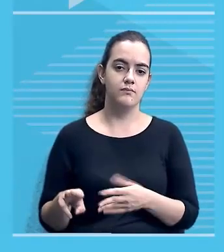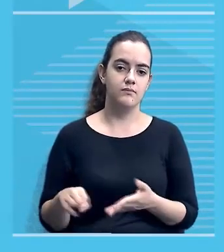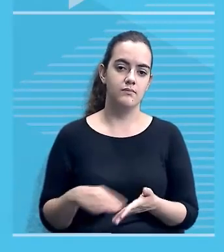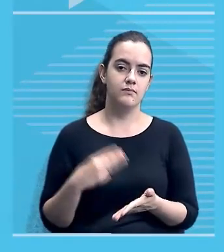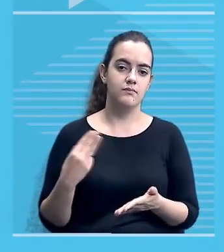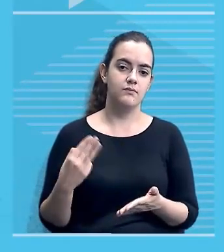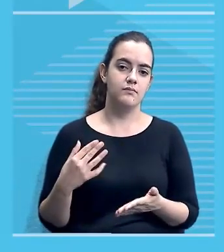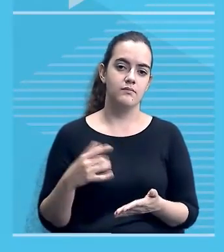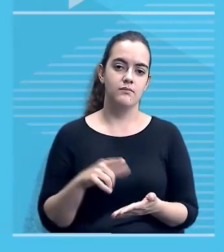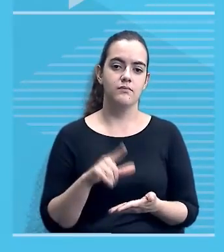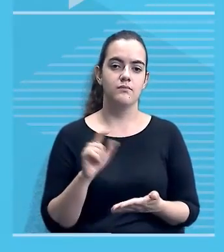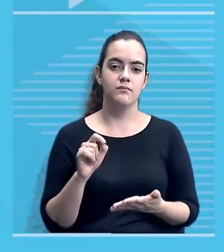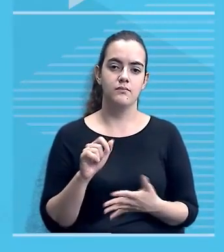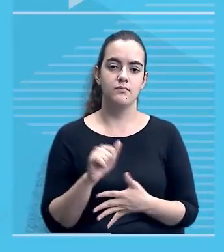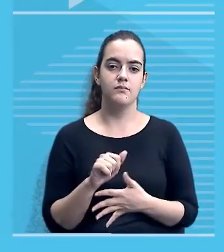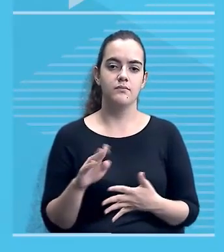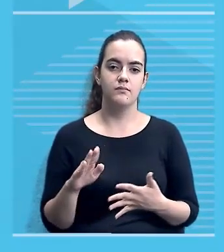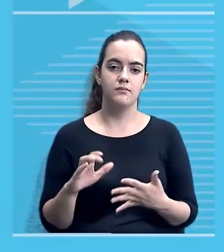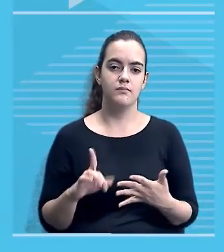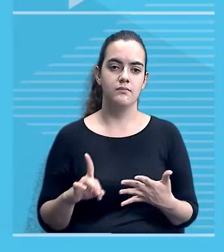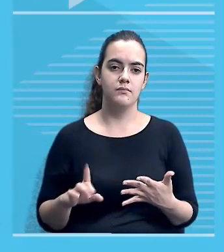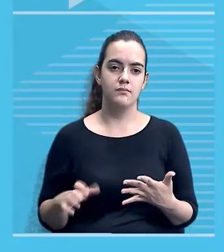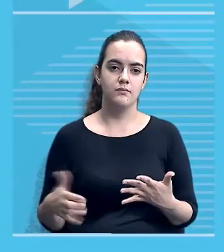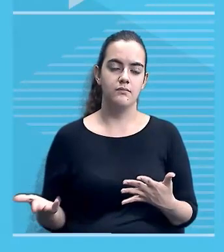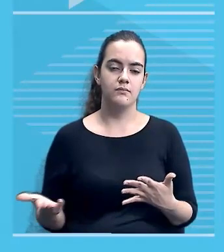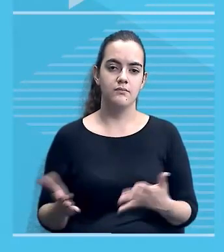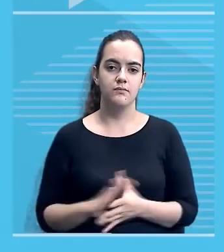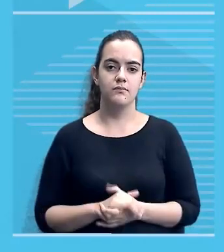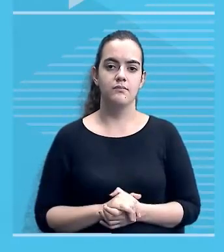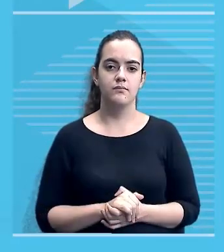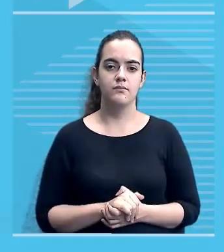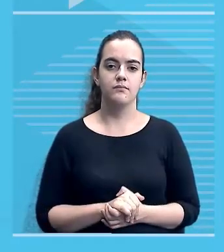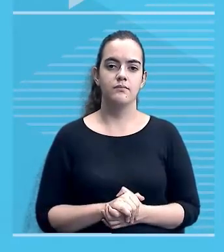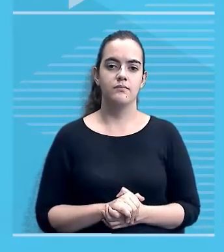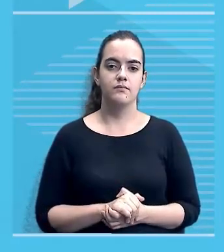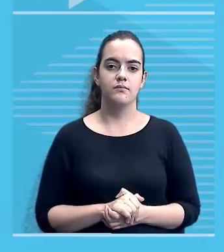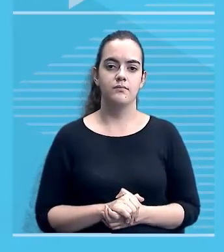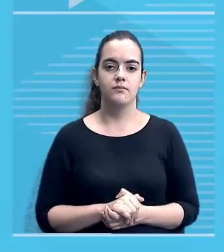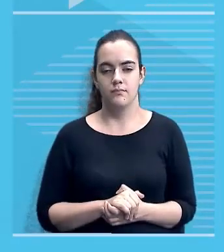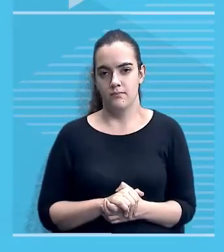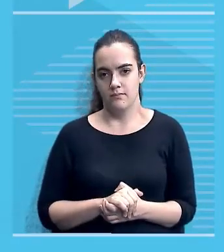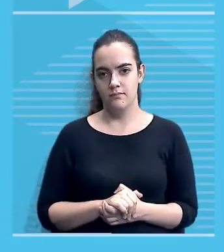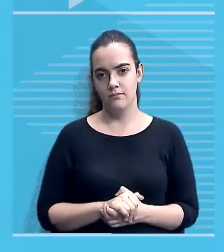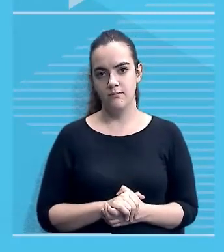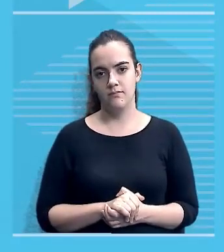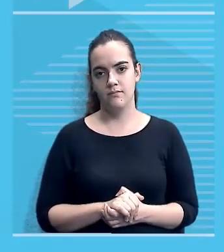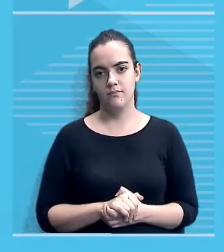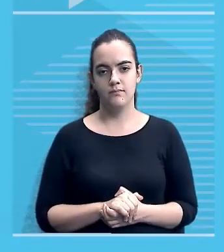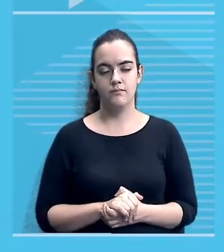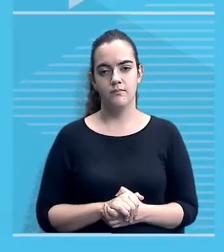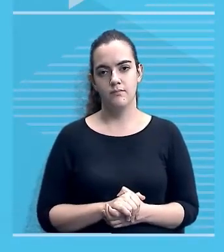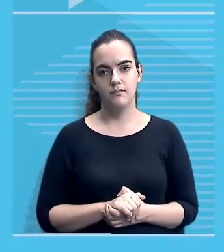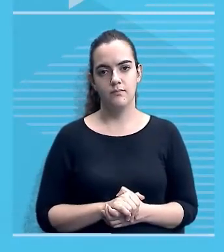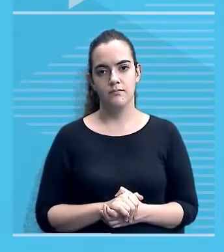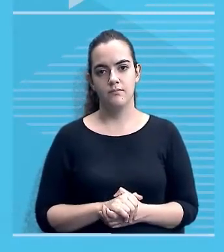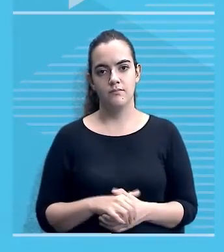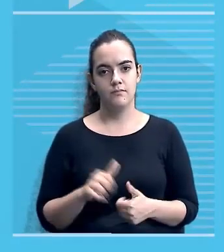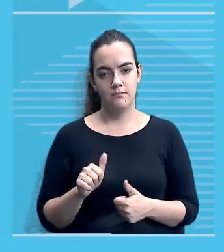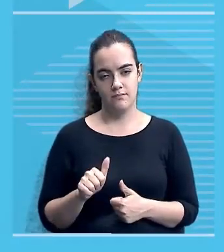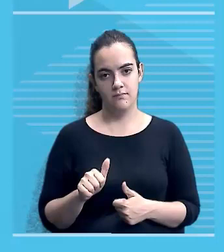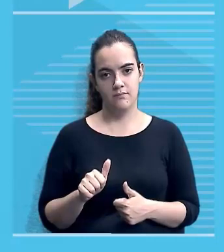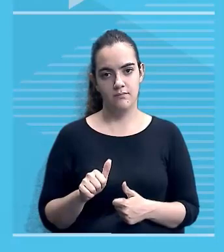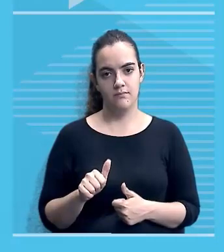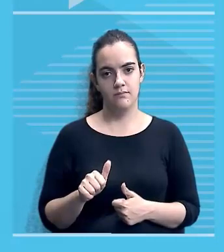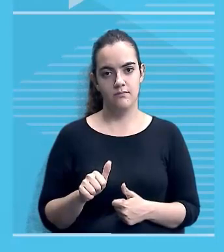à alterações climáticas e crescimento das cidades Será que a letra A